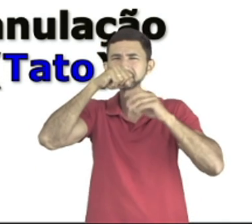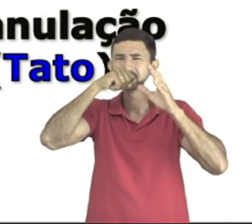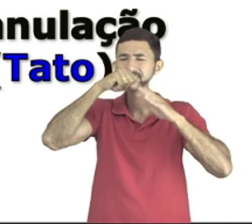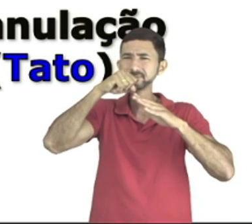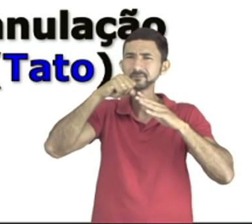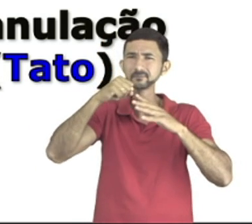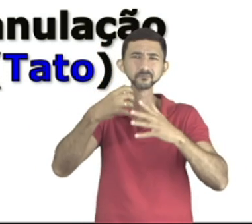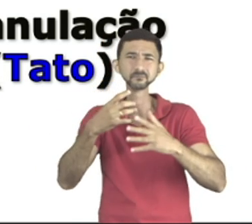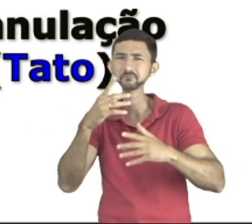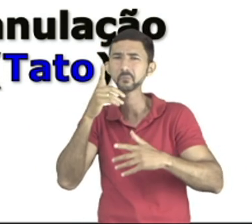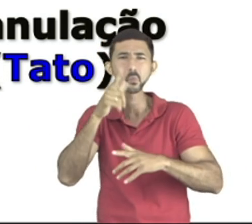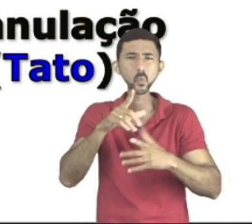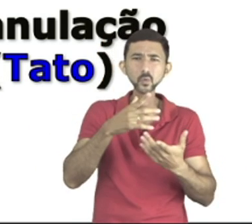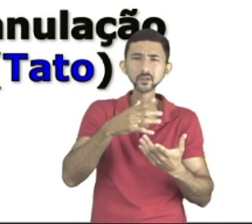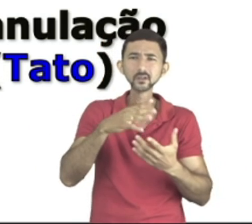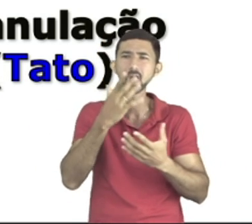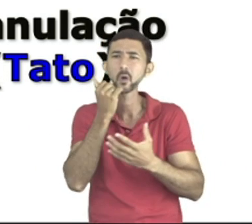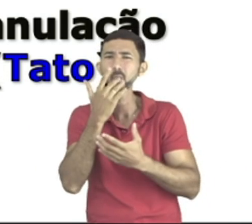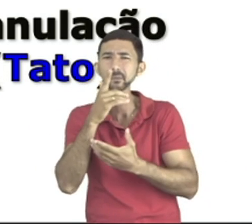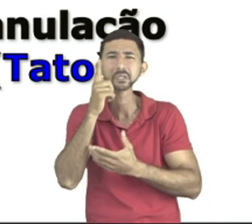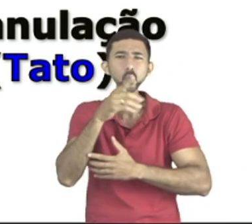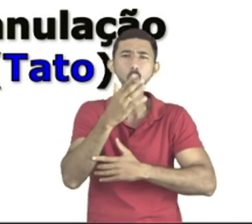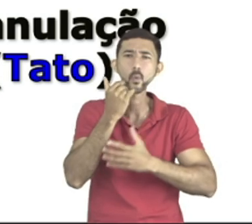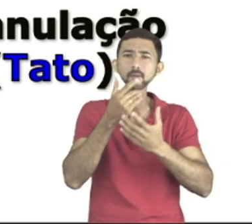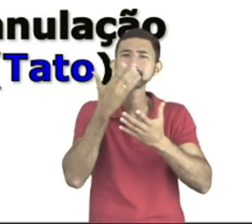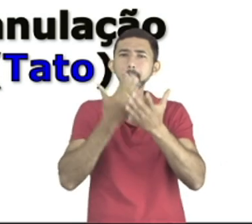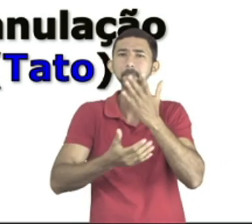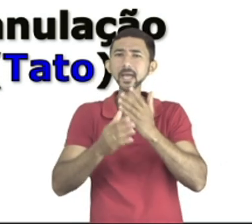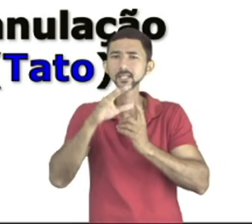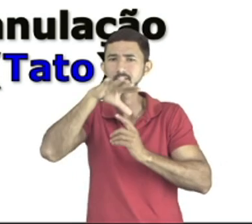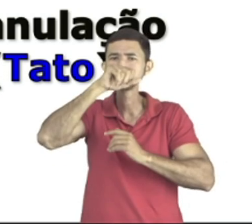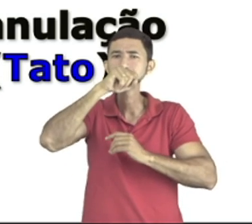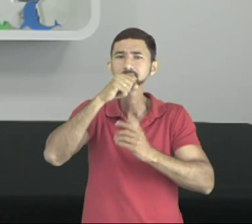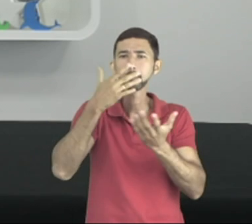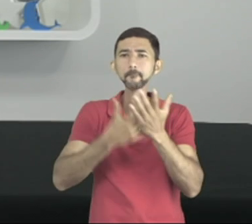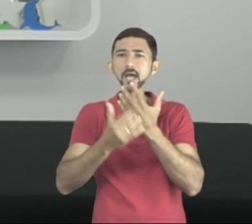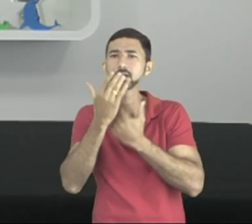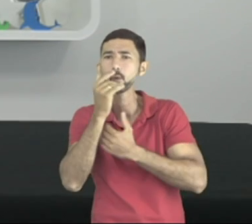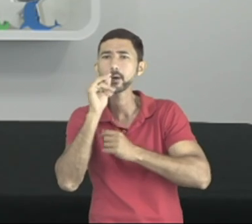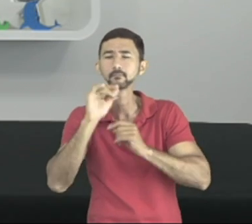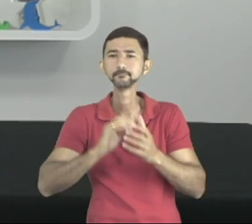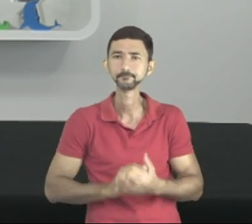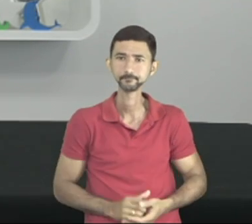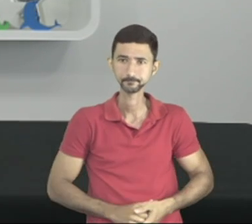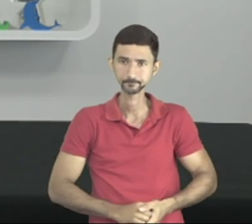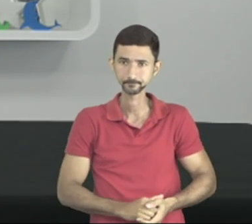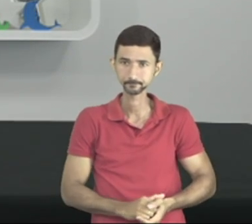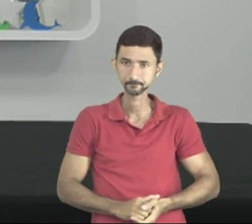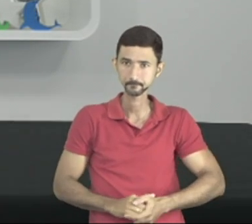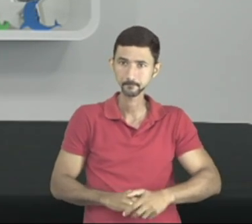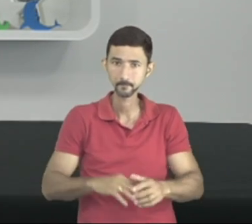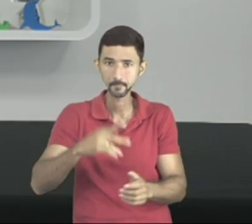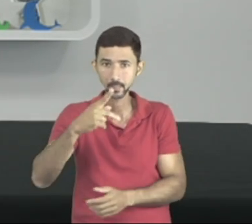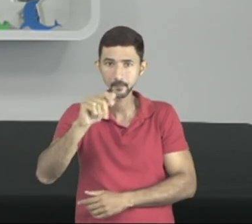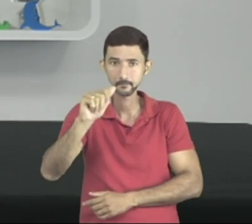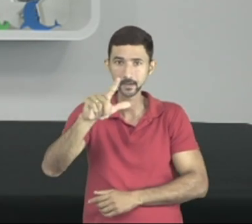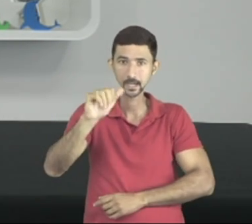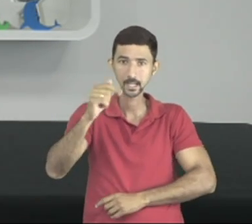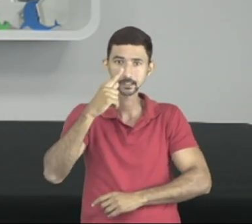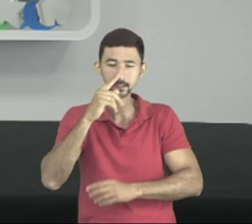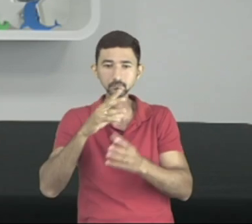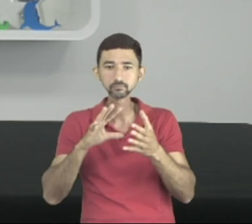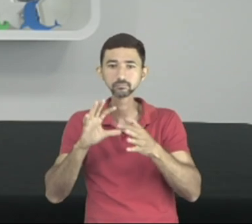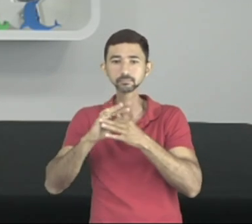o paladar. Lembrando a vocês, olha aqui para mim rapidinho, que paladar e olfato eles